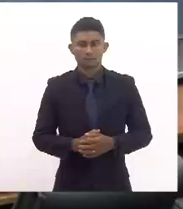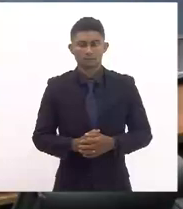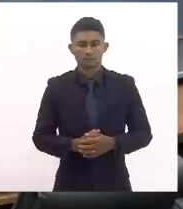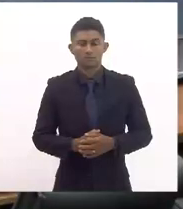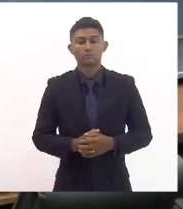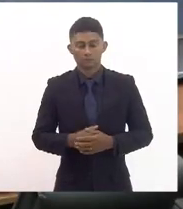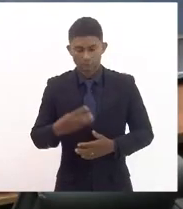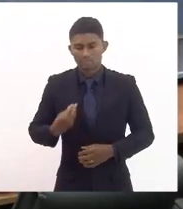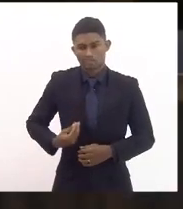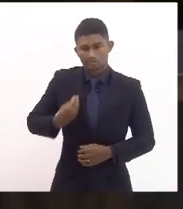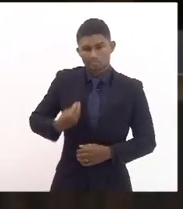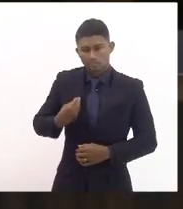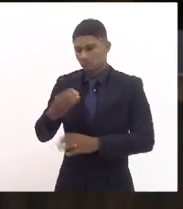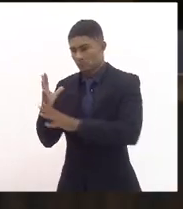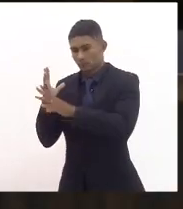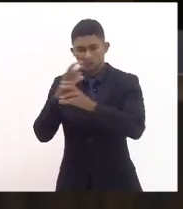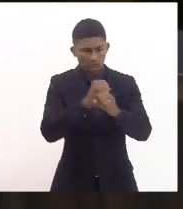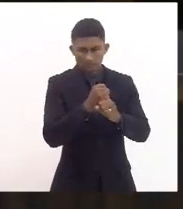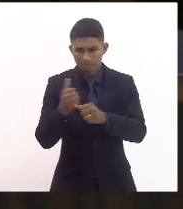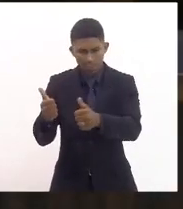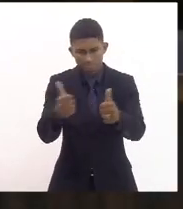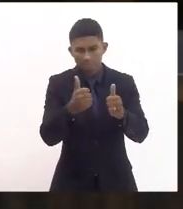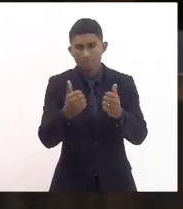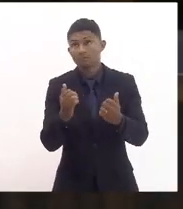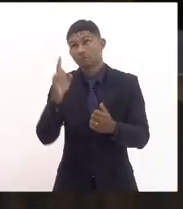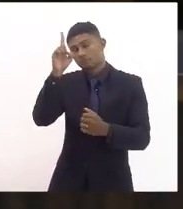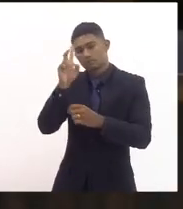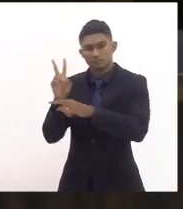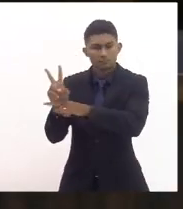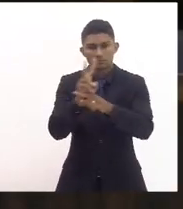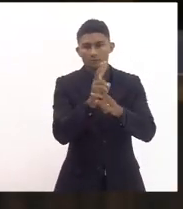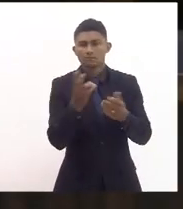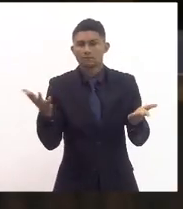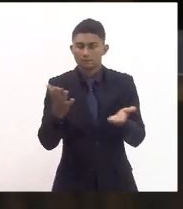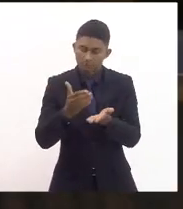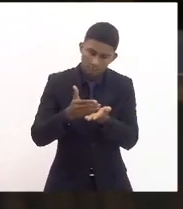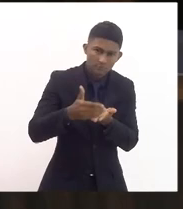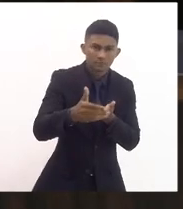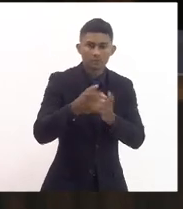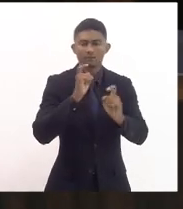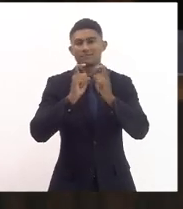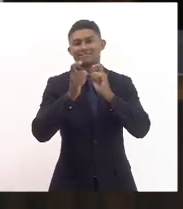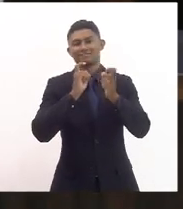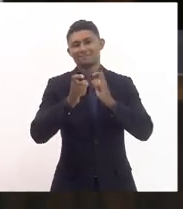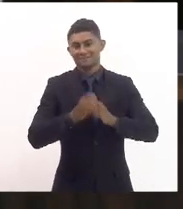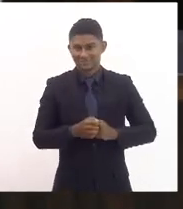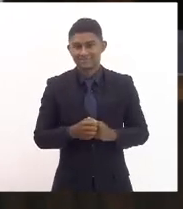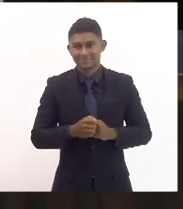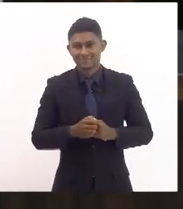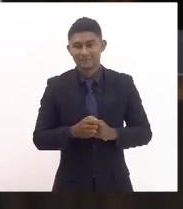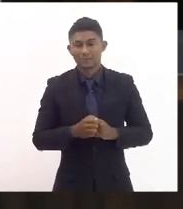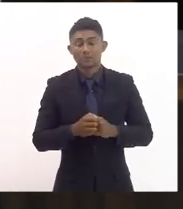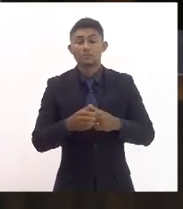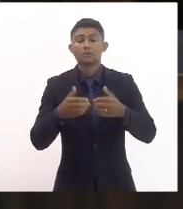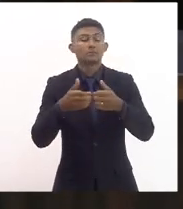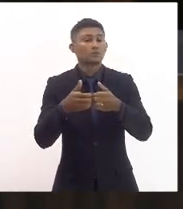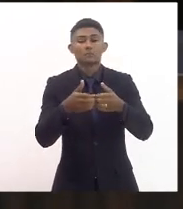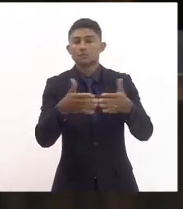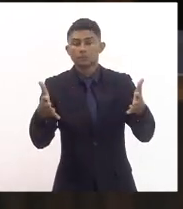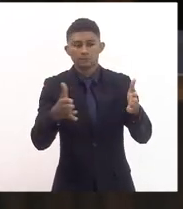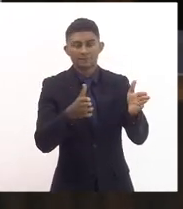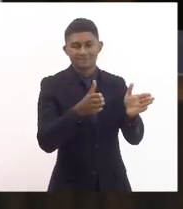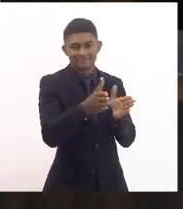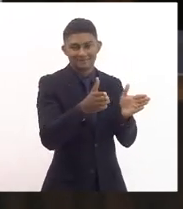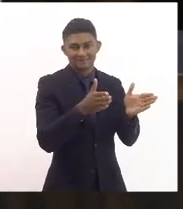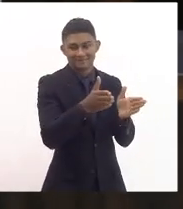em havendo número legal e sobre a proteção de Deus iniciamos o nosso trabalho está aberto a